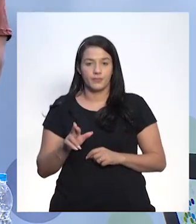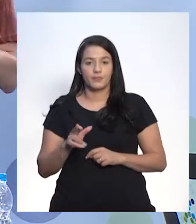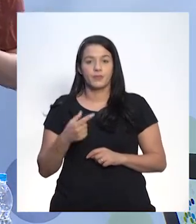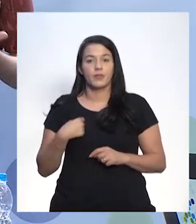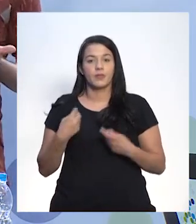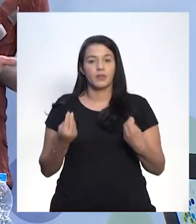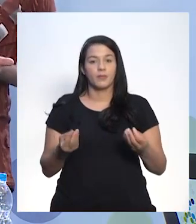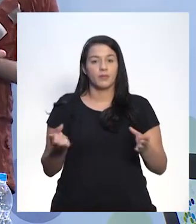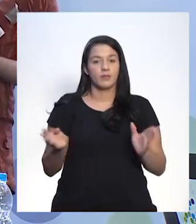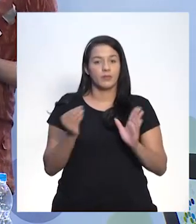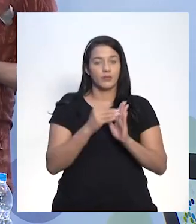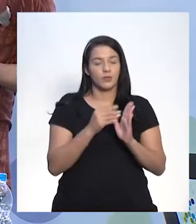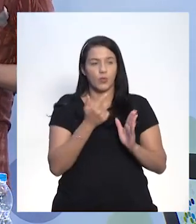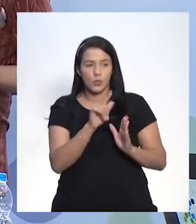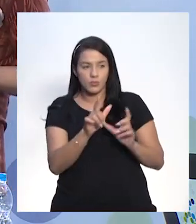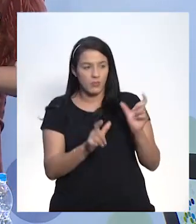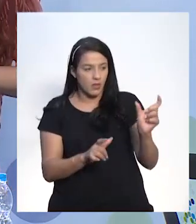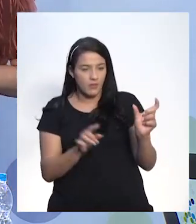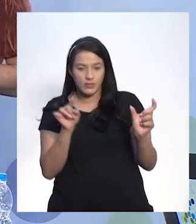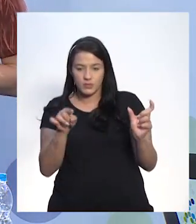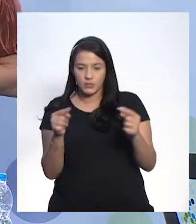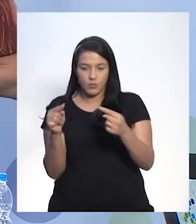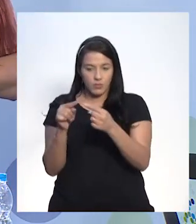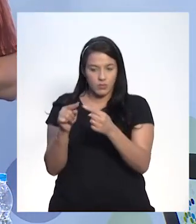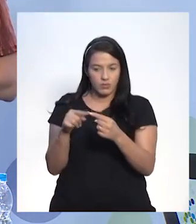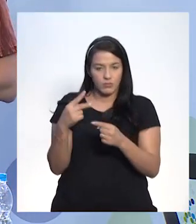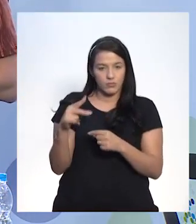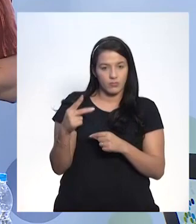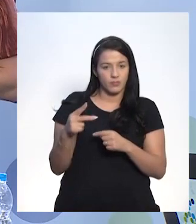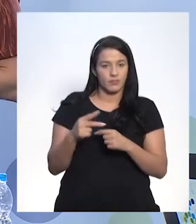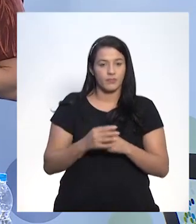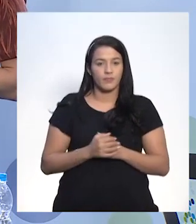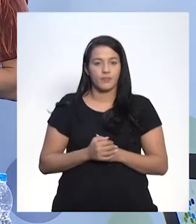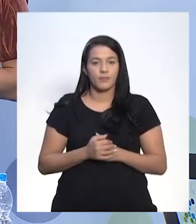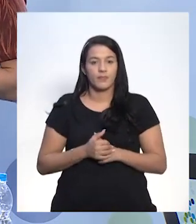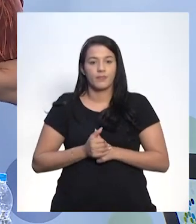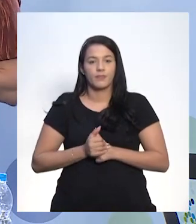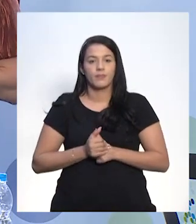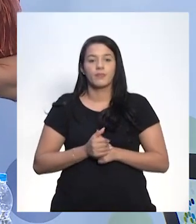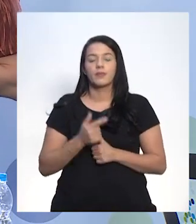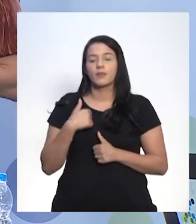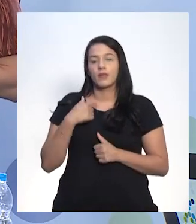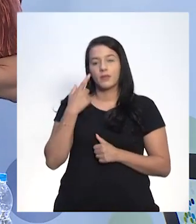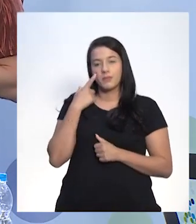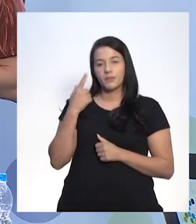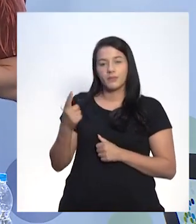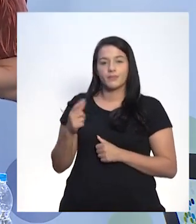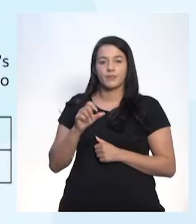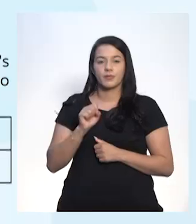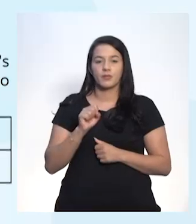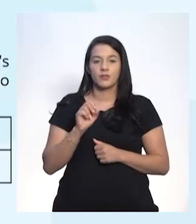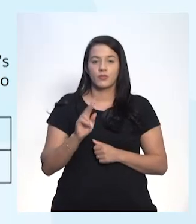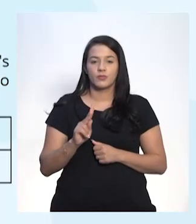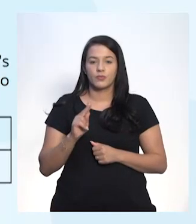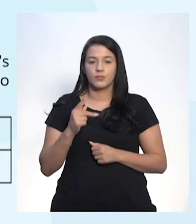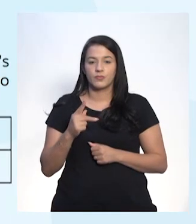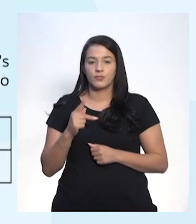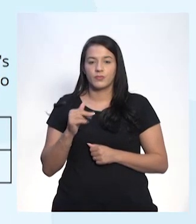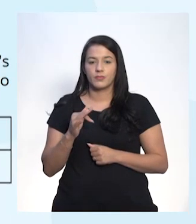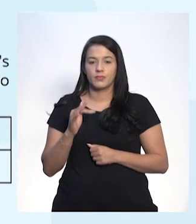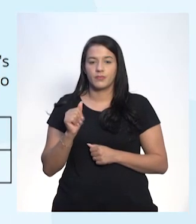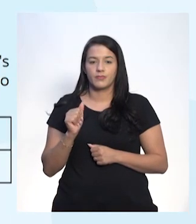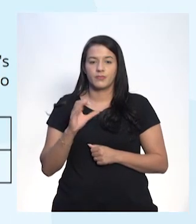ela combina melhor com outra. Então, assim, por exemplo, superfície. Superfície, ela combina mais, como ela é